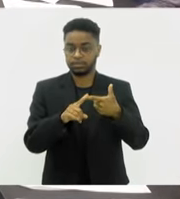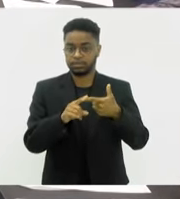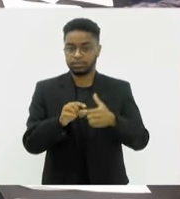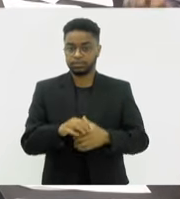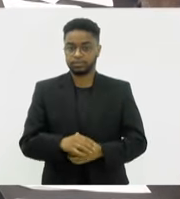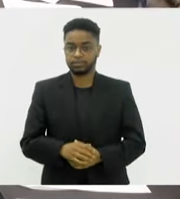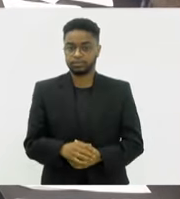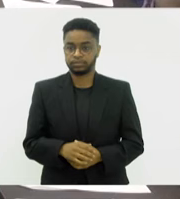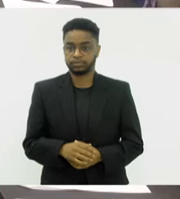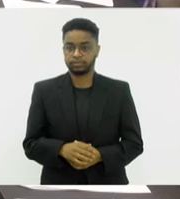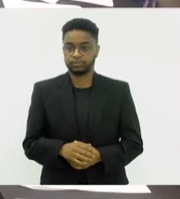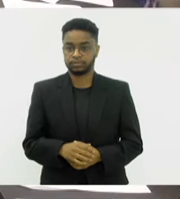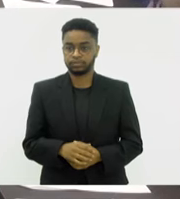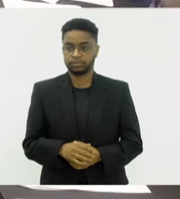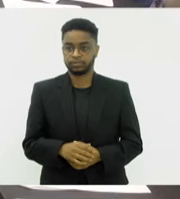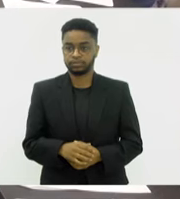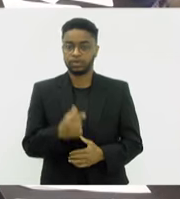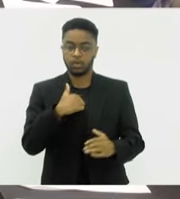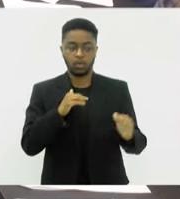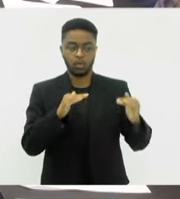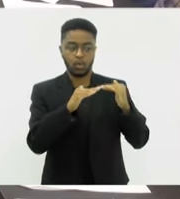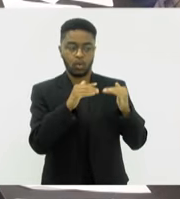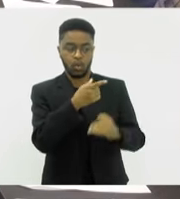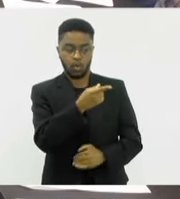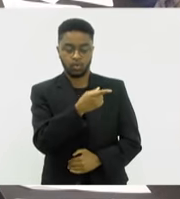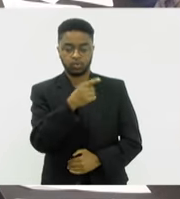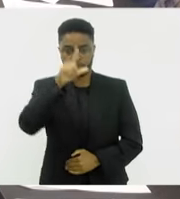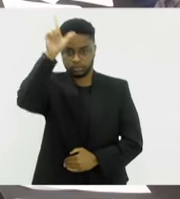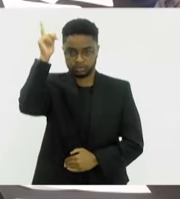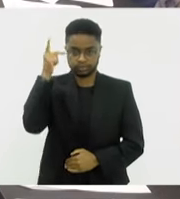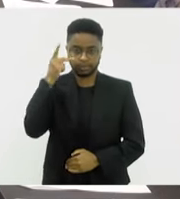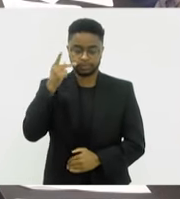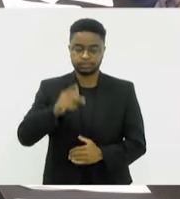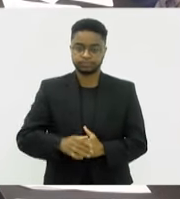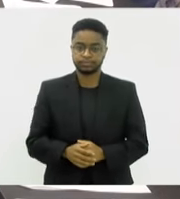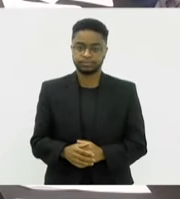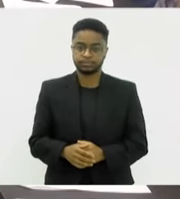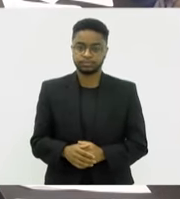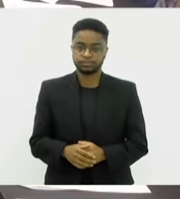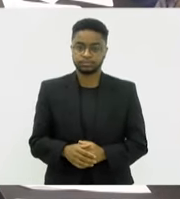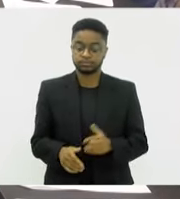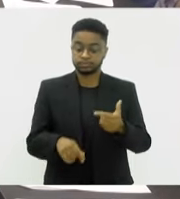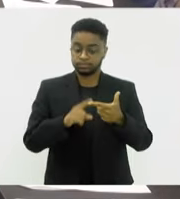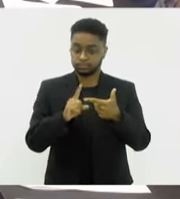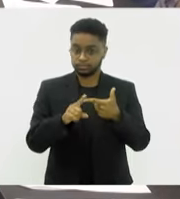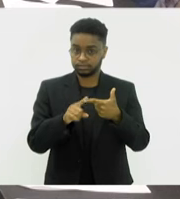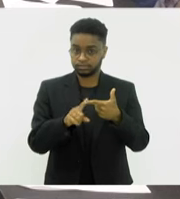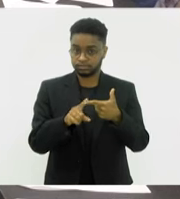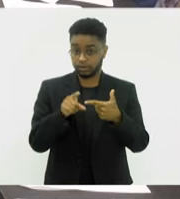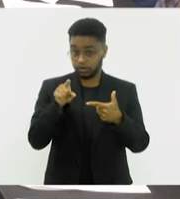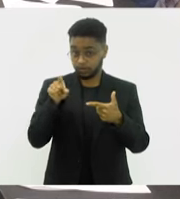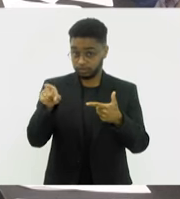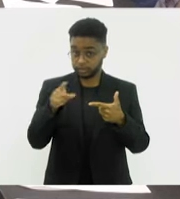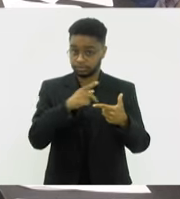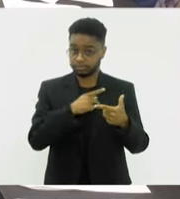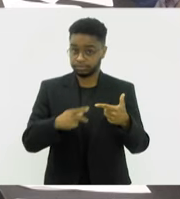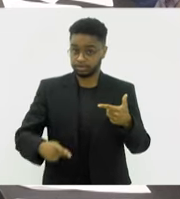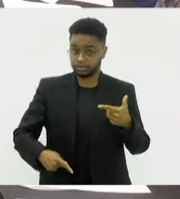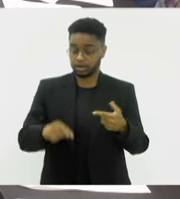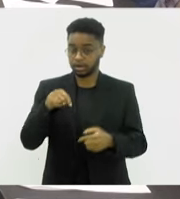A segunda... Me filia a sua tese, deputado Luiz Paulo. A segunda é que Vossa Excelência, como presidente da